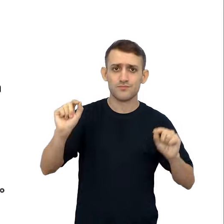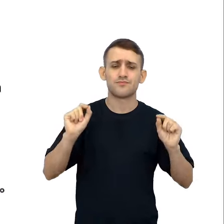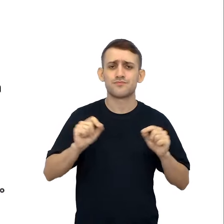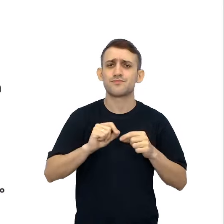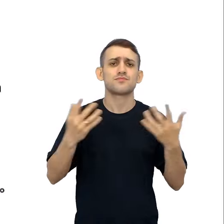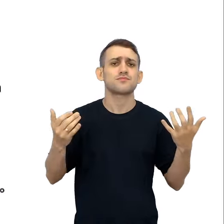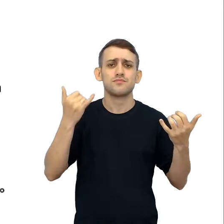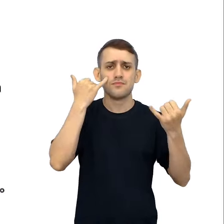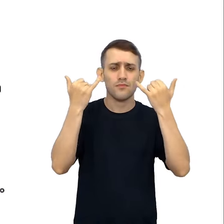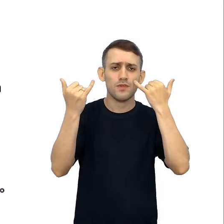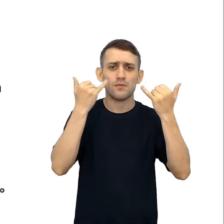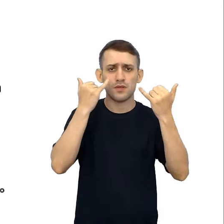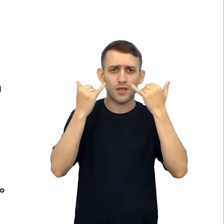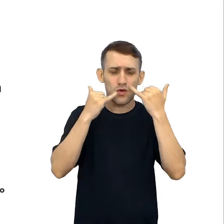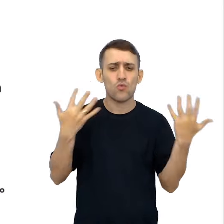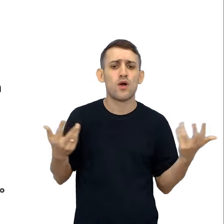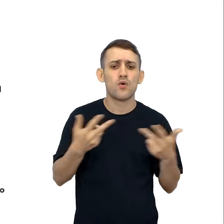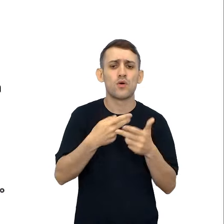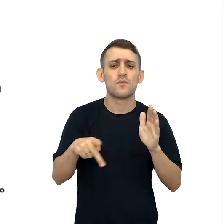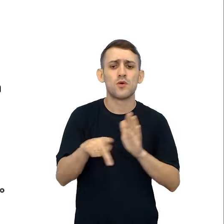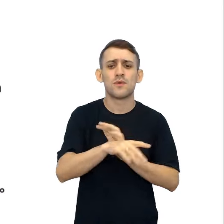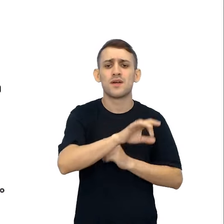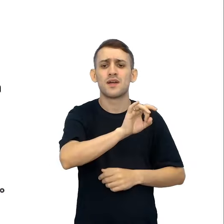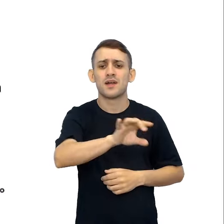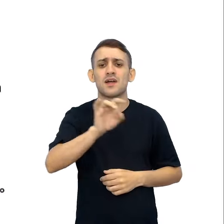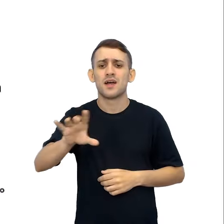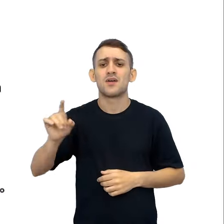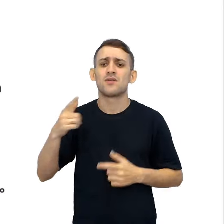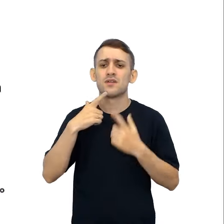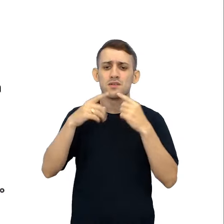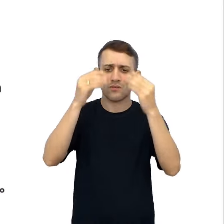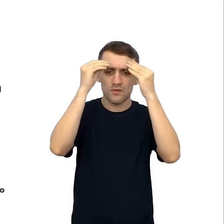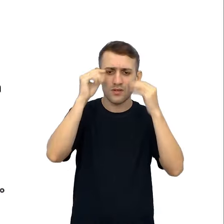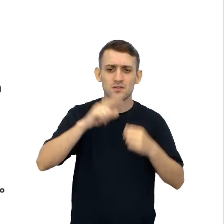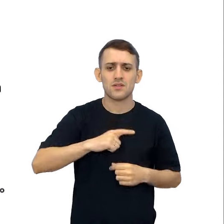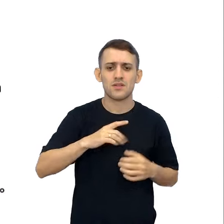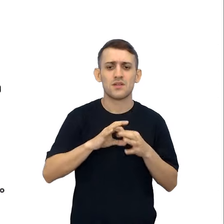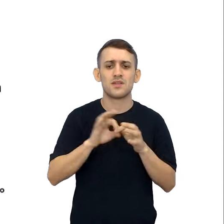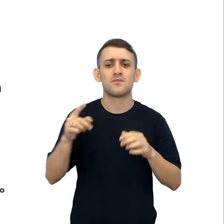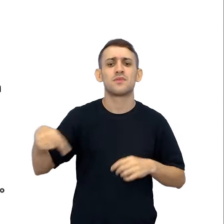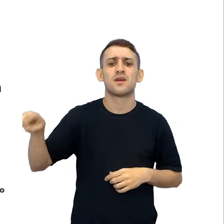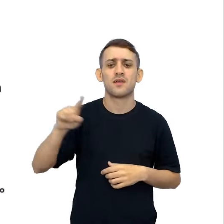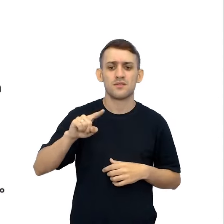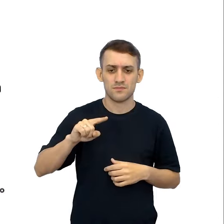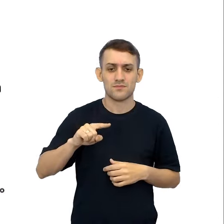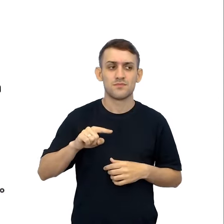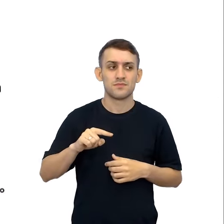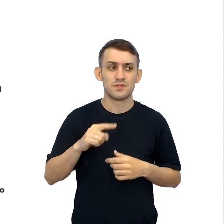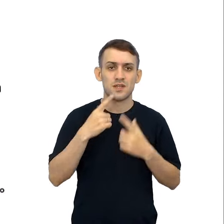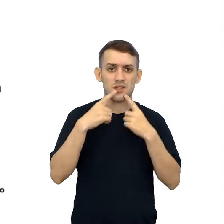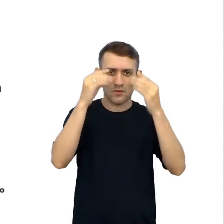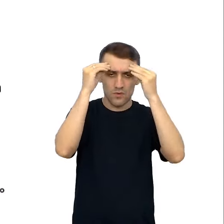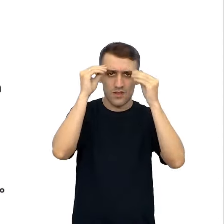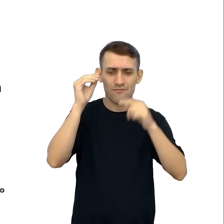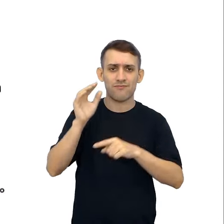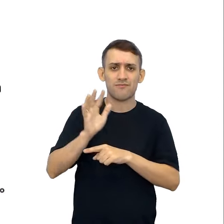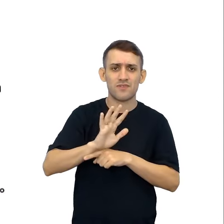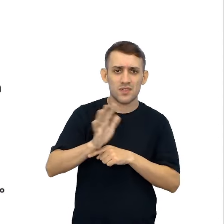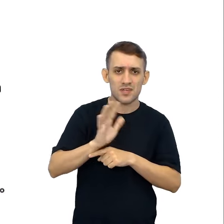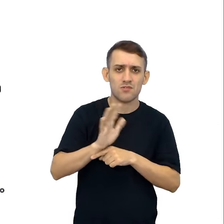quais informações, quais os elementos que cada uma dessas linguagens vão disponibilizar para eles. Então, a linguagem fílmica,